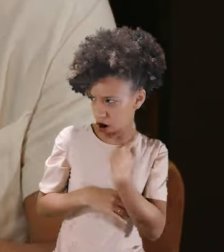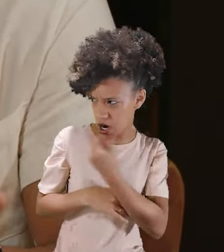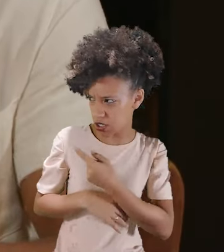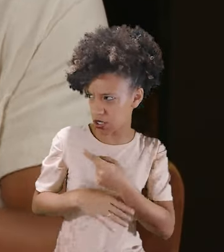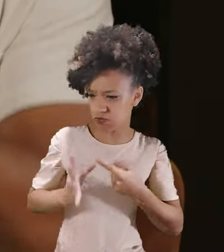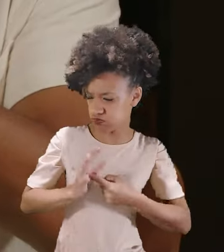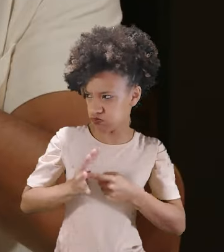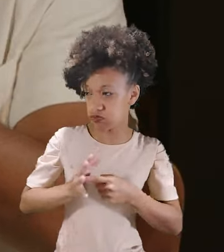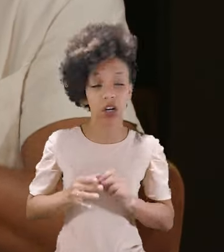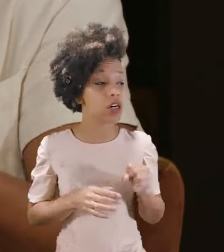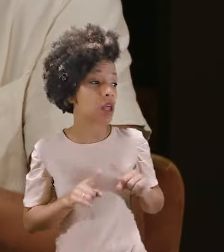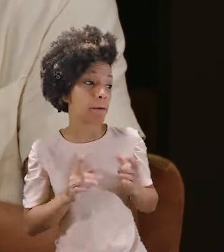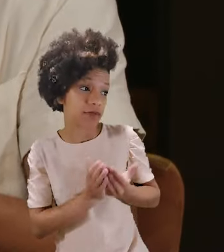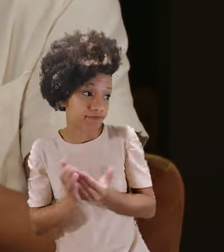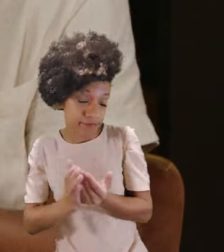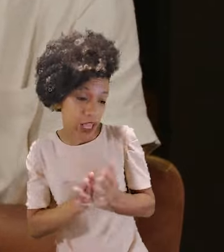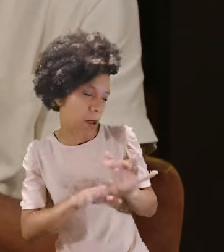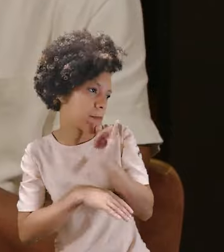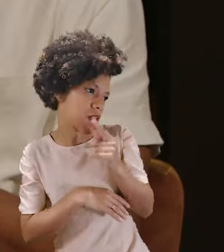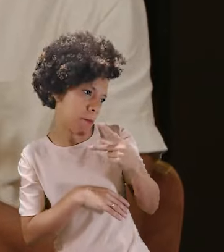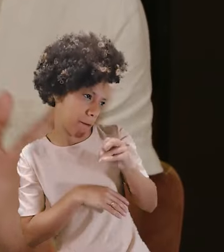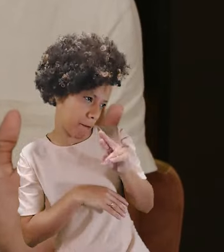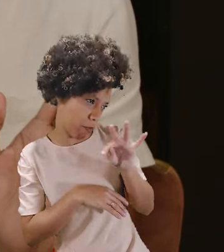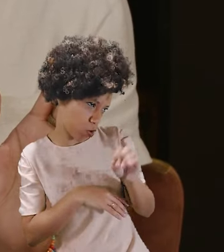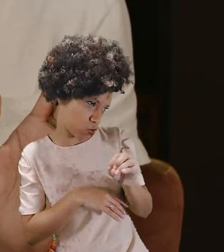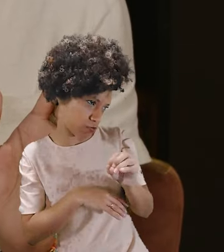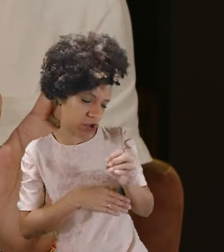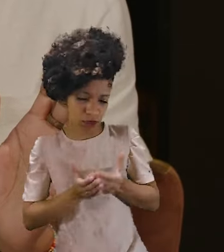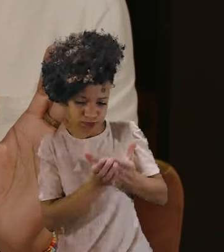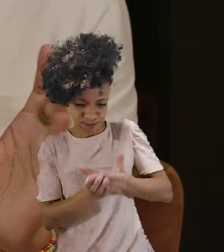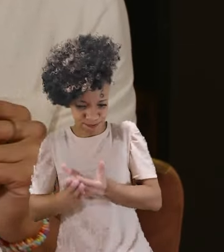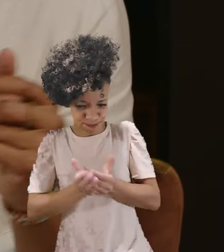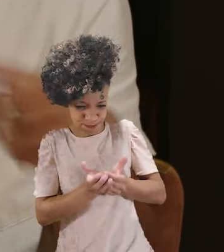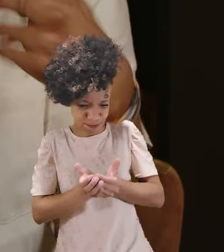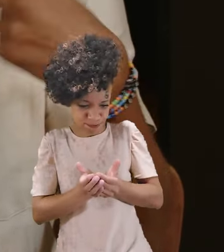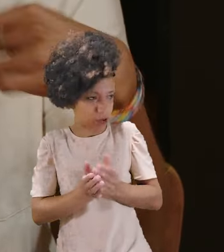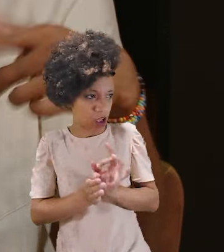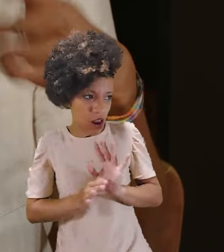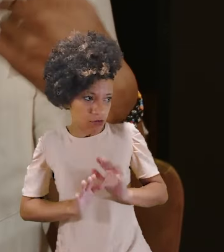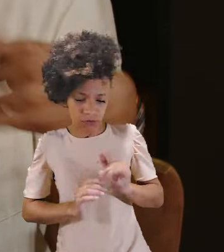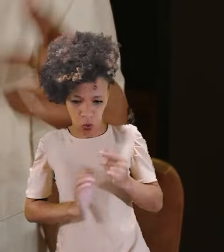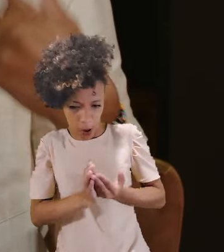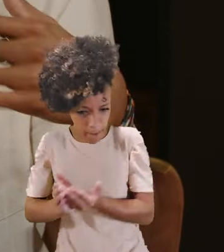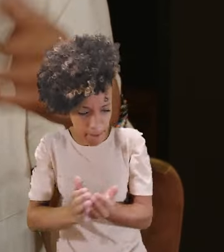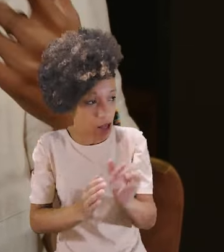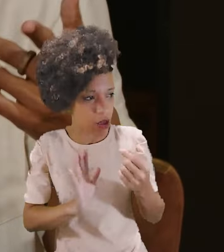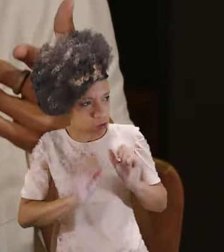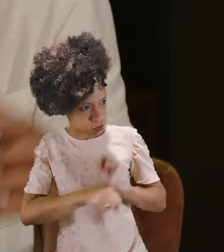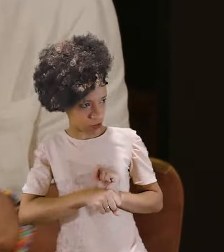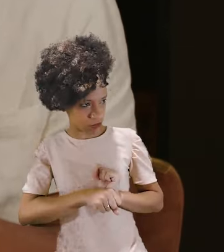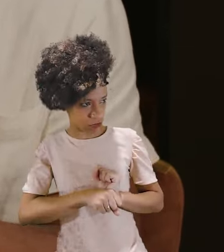É sim mas ele tá navegando né então podiam coletar no porto parado ele tá desligado Tá só tá falando o gerador